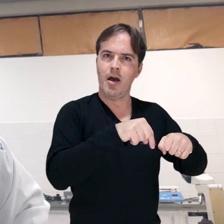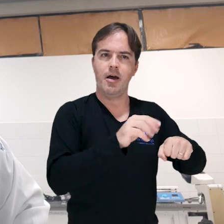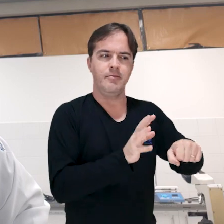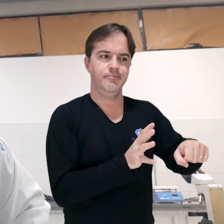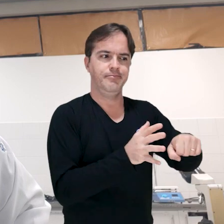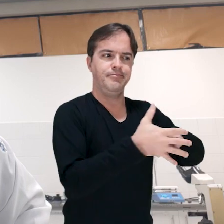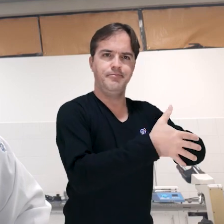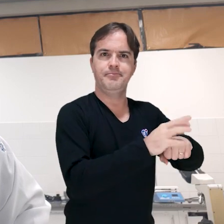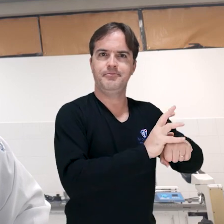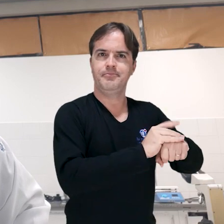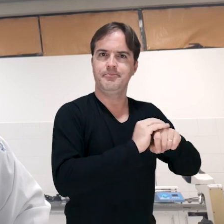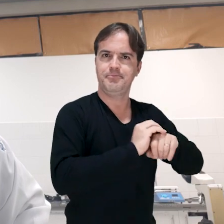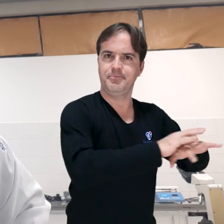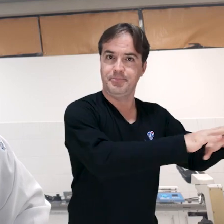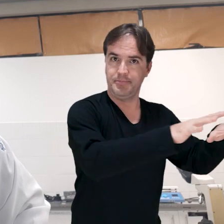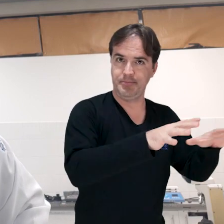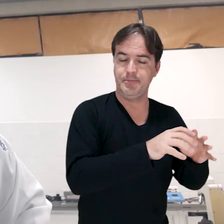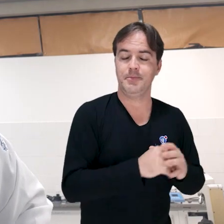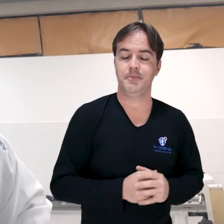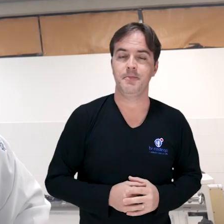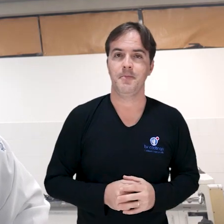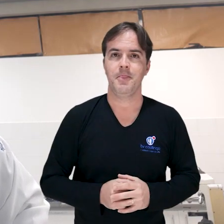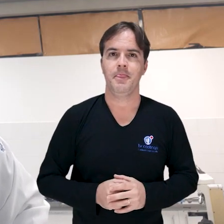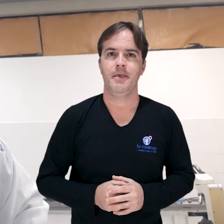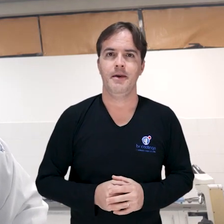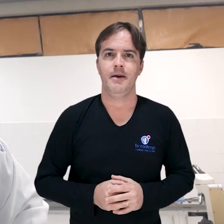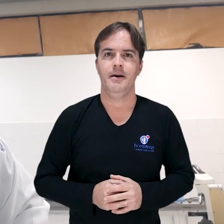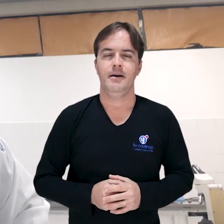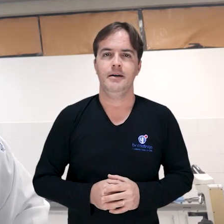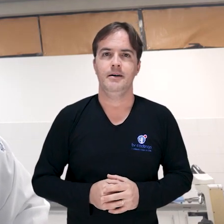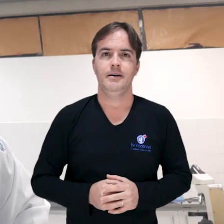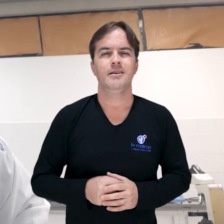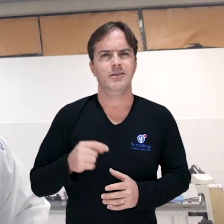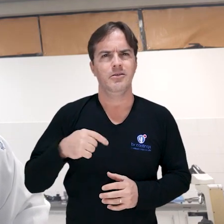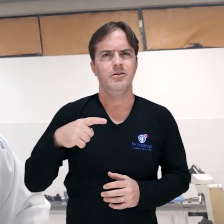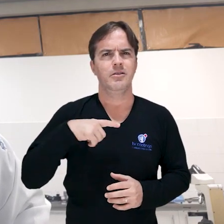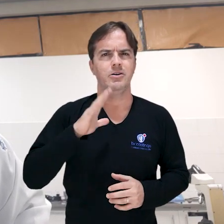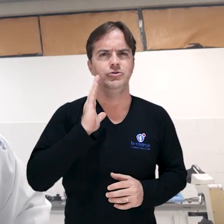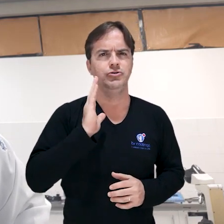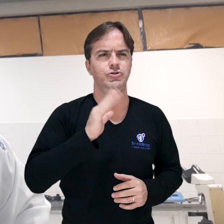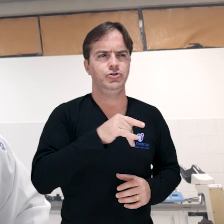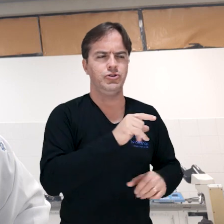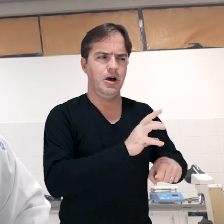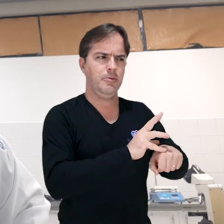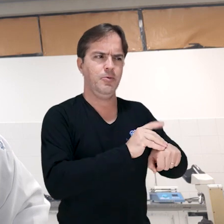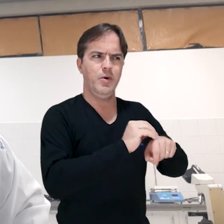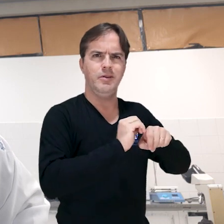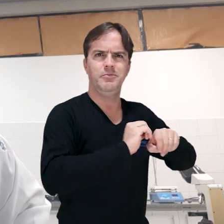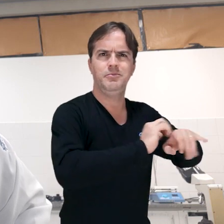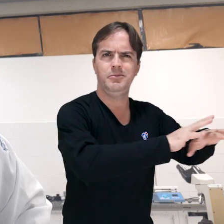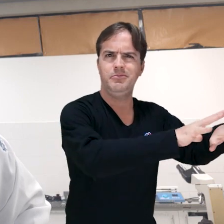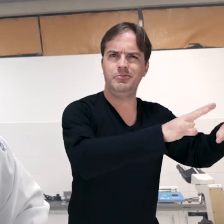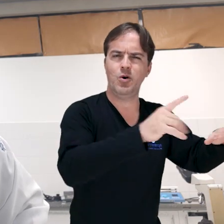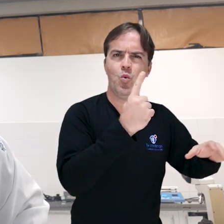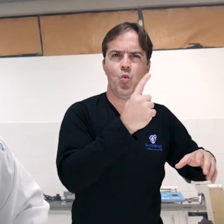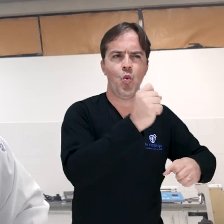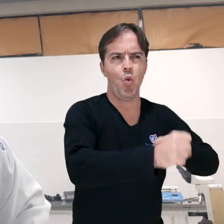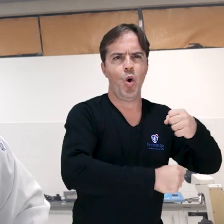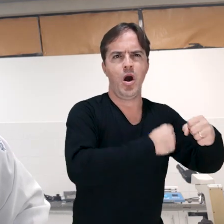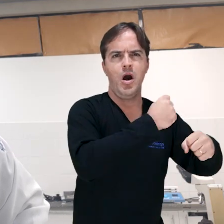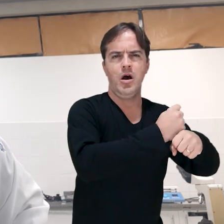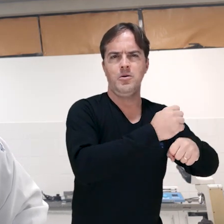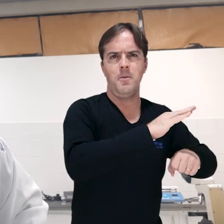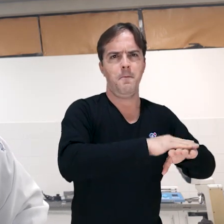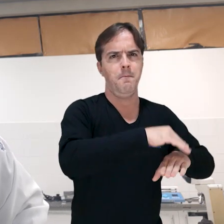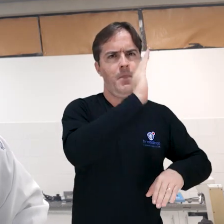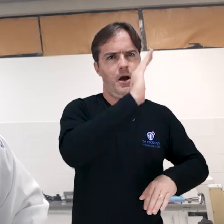causador aí da nossa síndrome da Covid-19, que nos assola aí ao longo desses mais de um